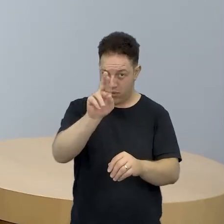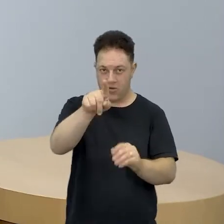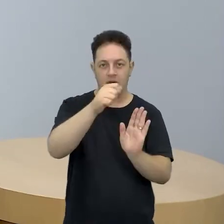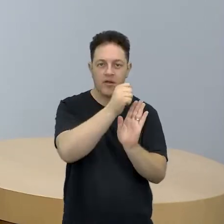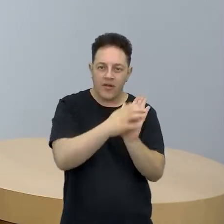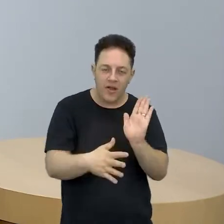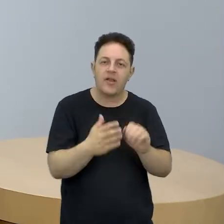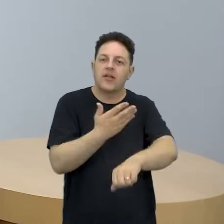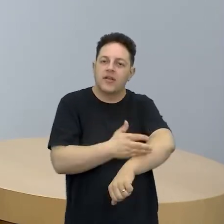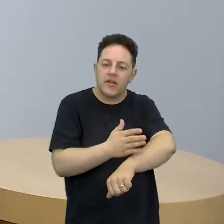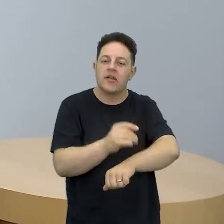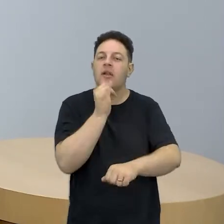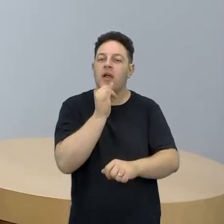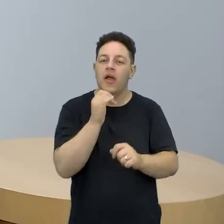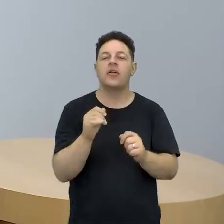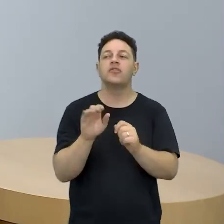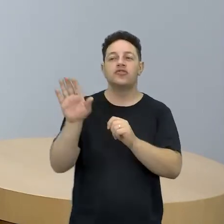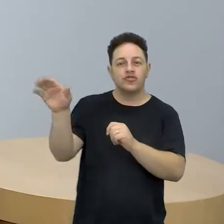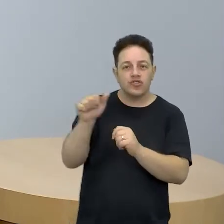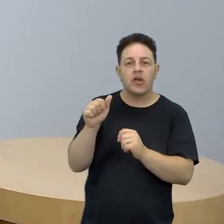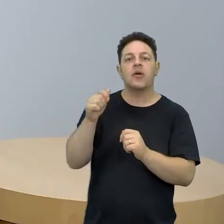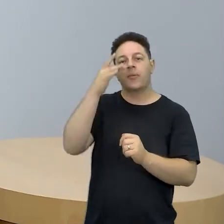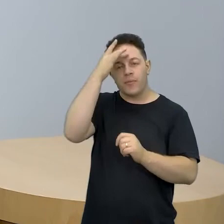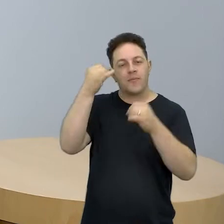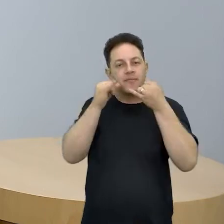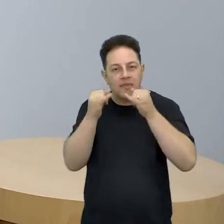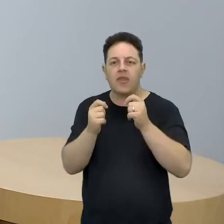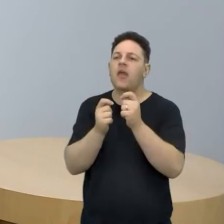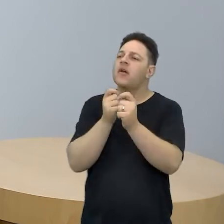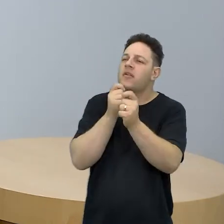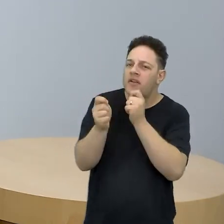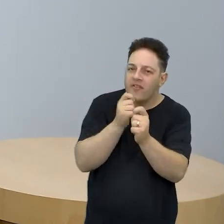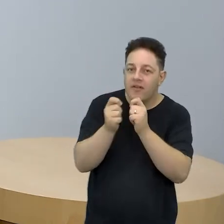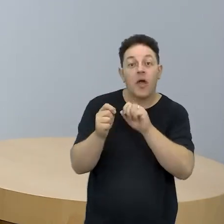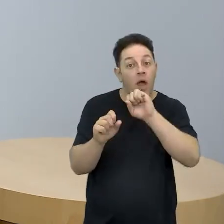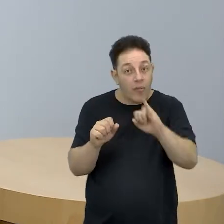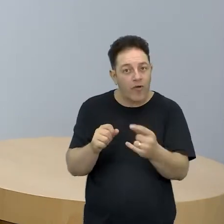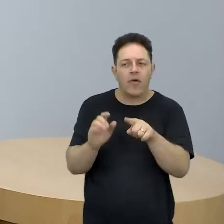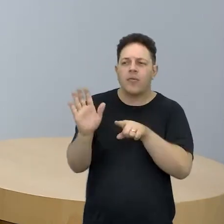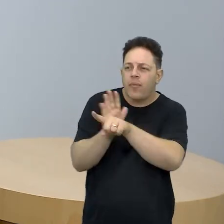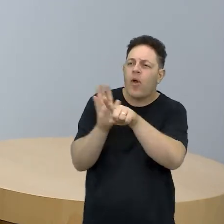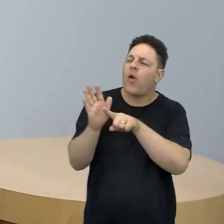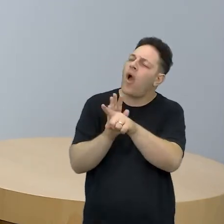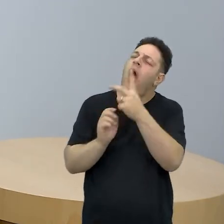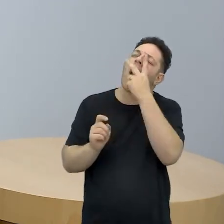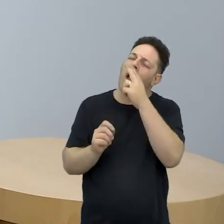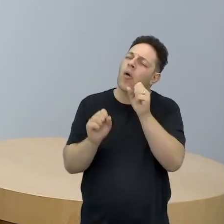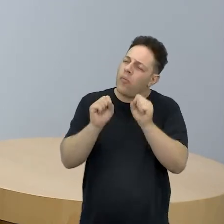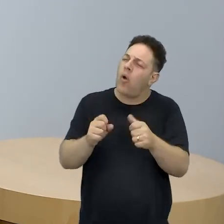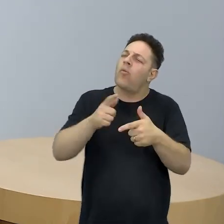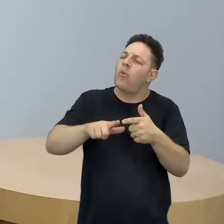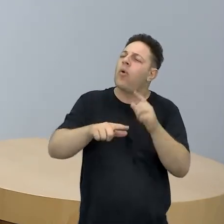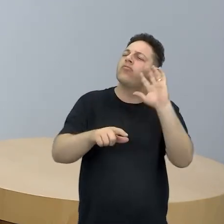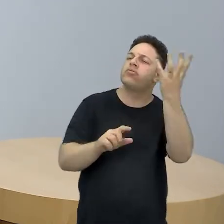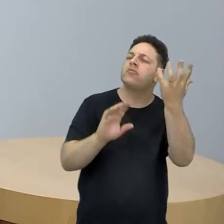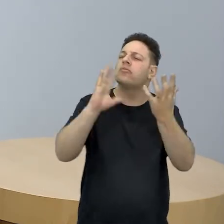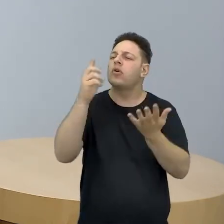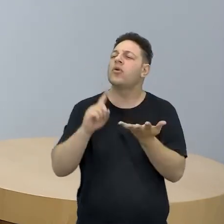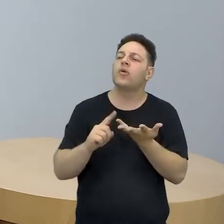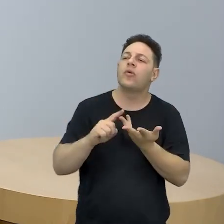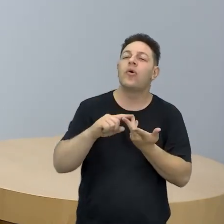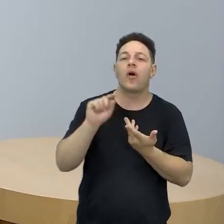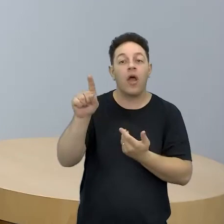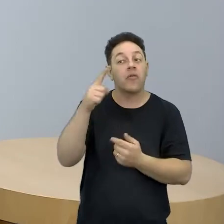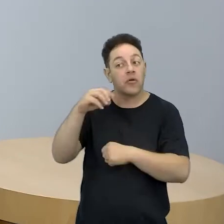um eletricista, fazer uma entrevista ou fazer uma pesquisa aí sobre o que será que pode acontecer para a gente ter um consumo. Tá bom?